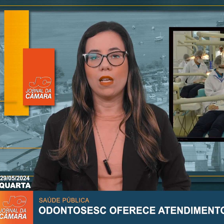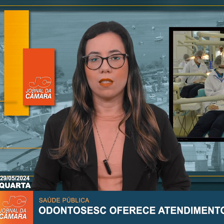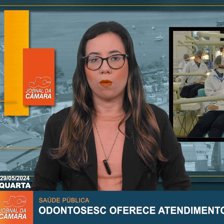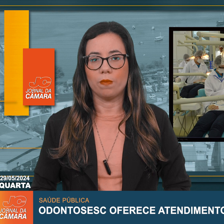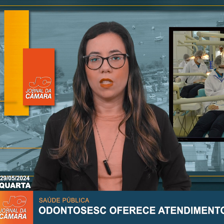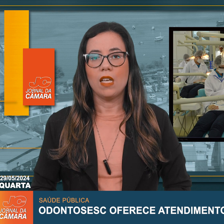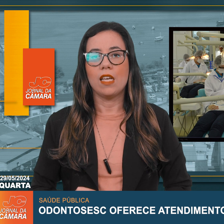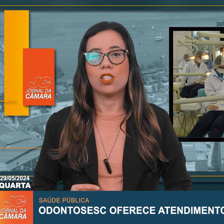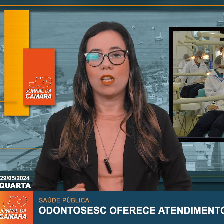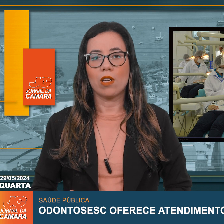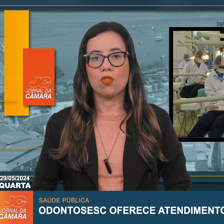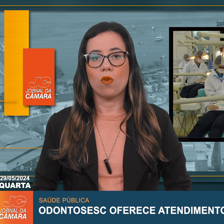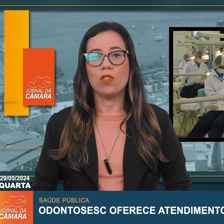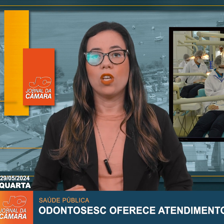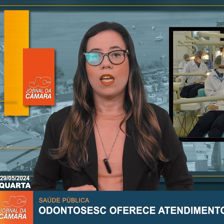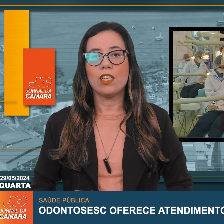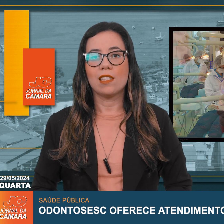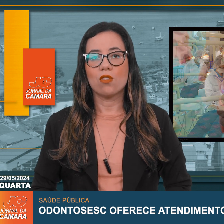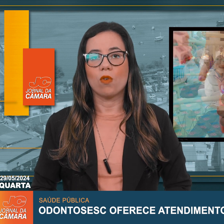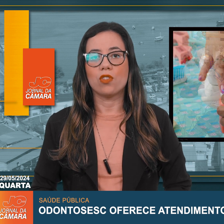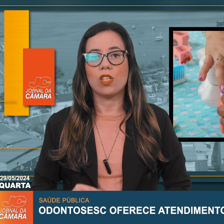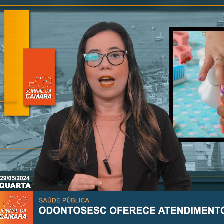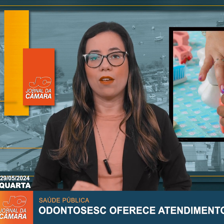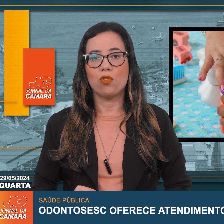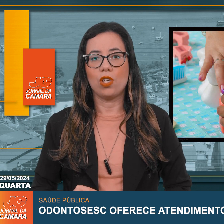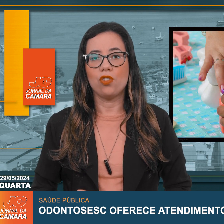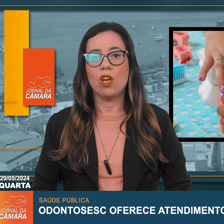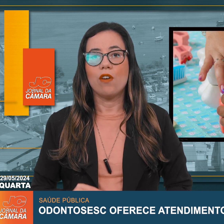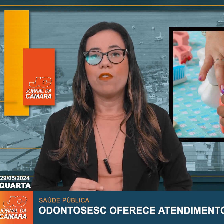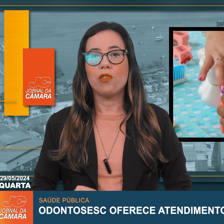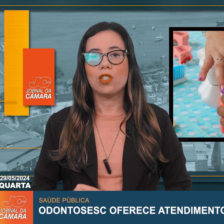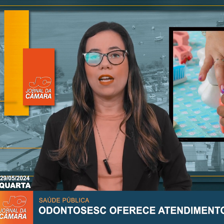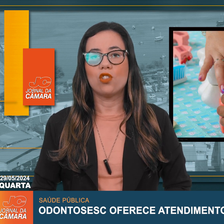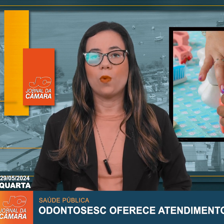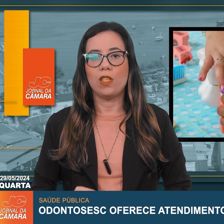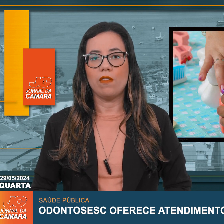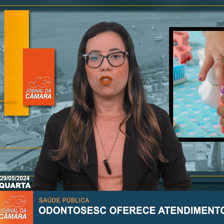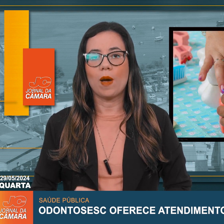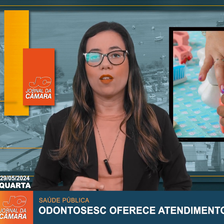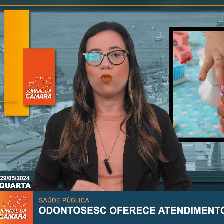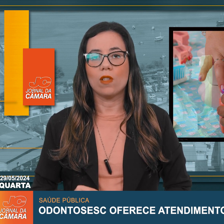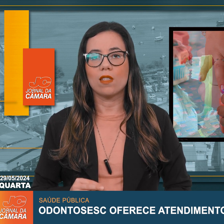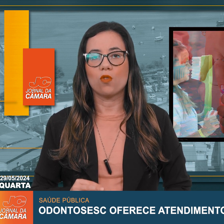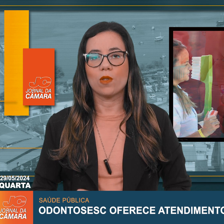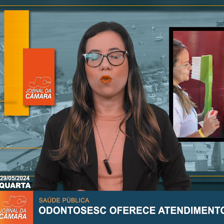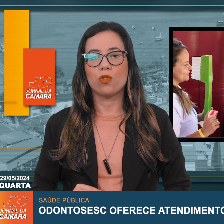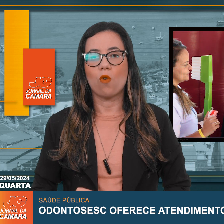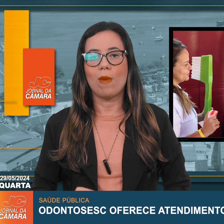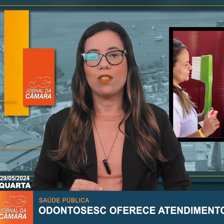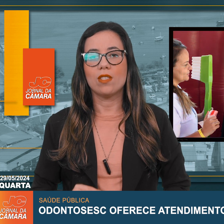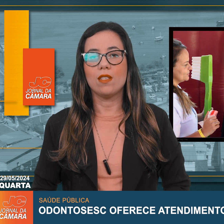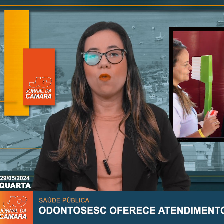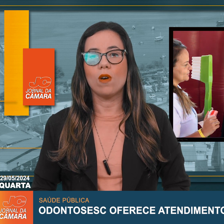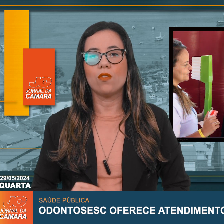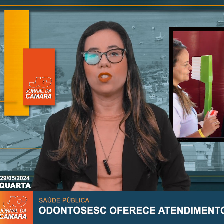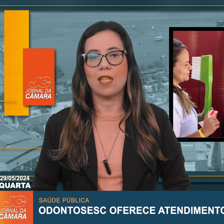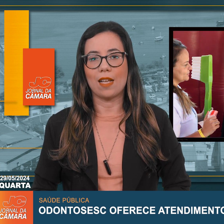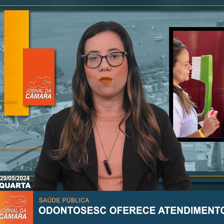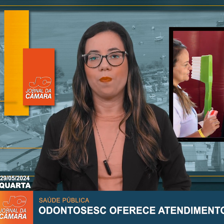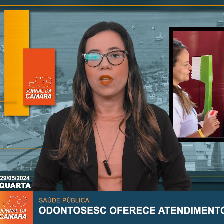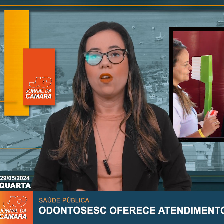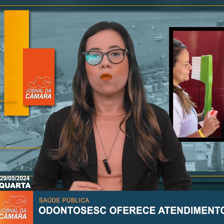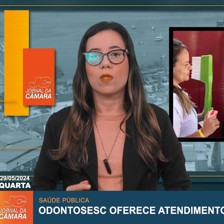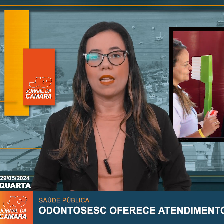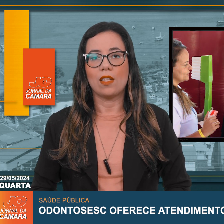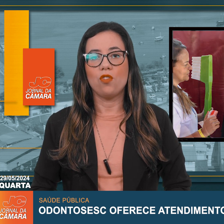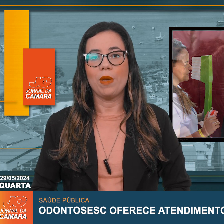para a população. Restaurações, extrações e raio-x vão estar disponíveis para todas as pessoas com mais de 5 anos de